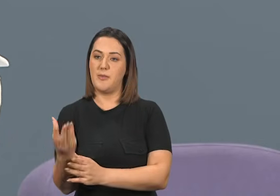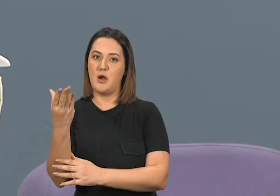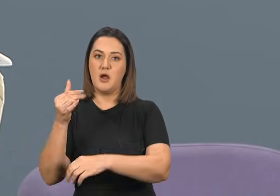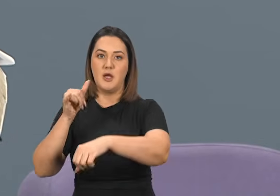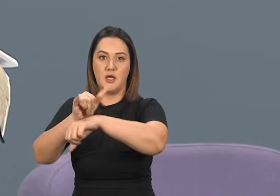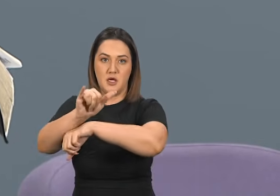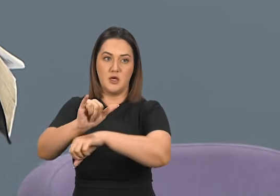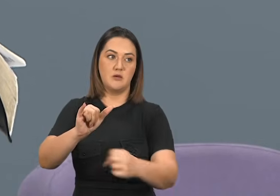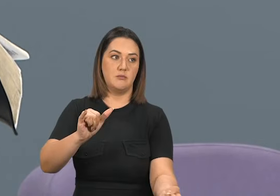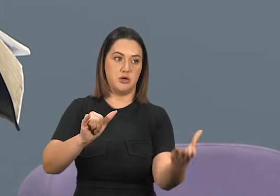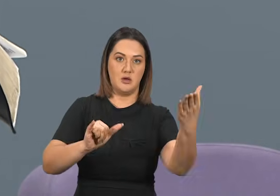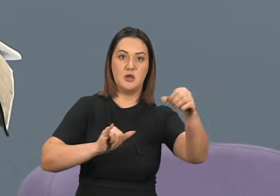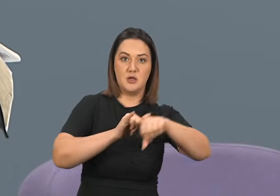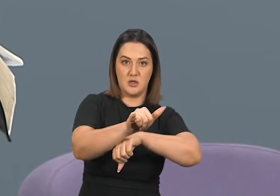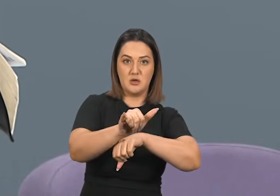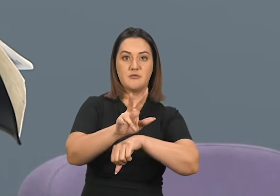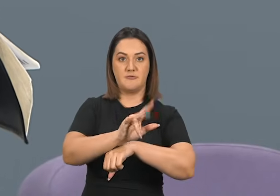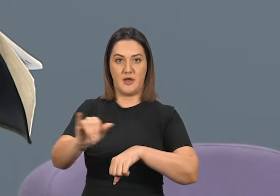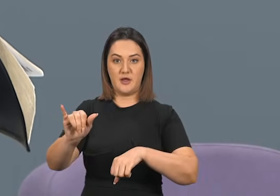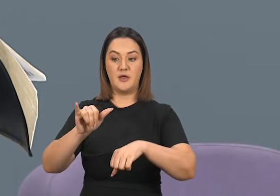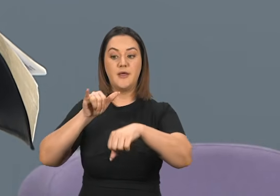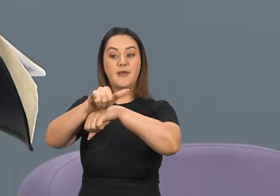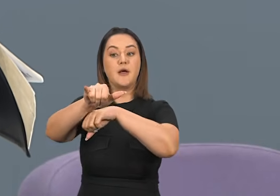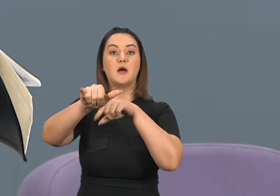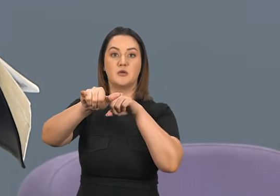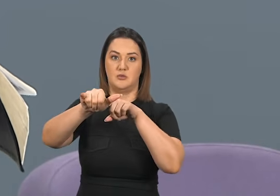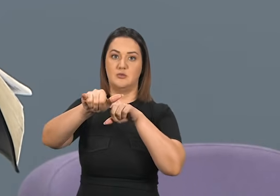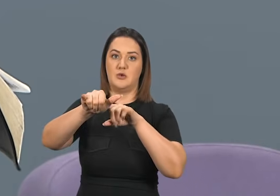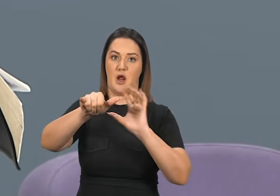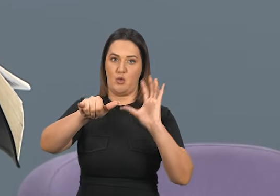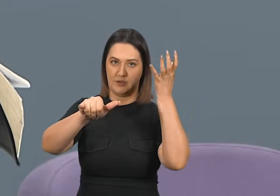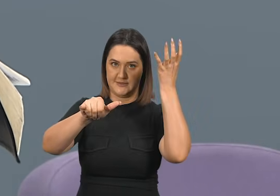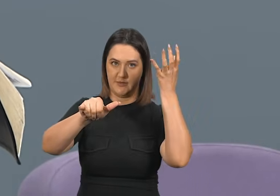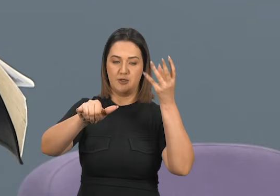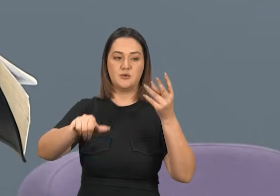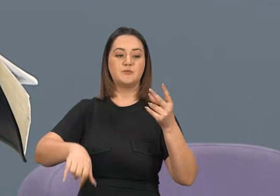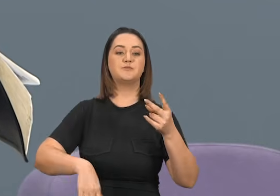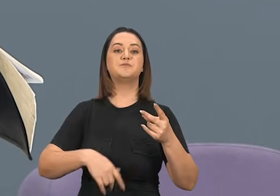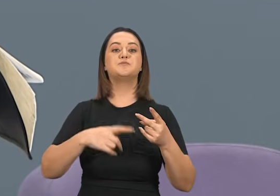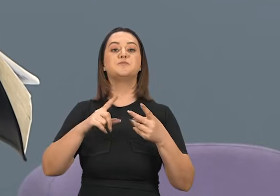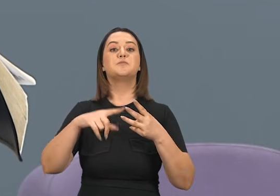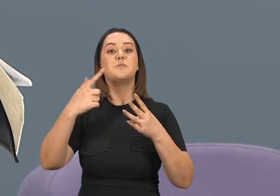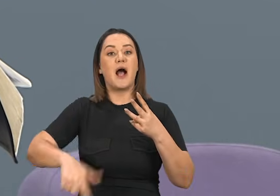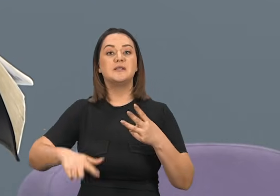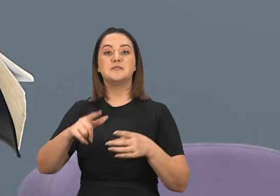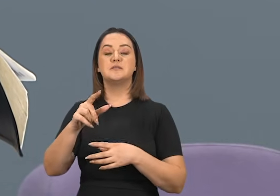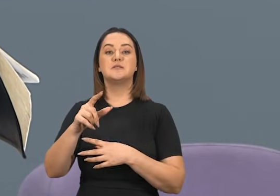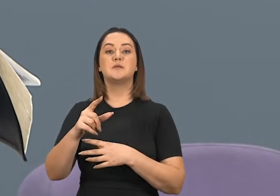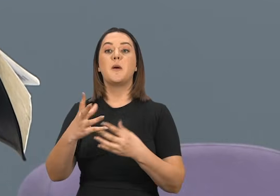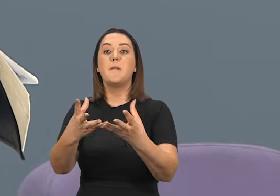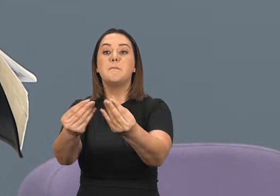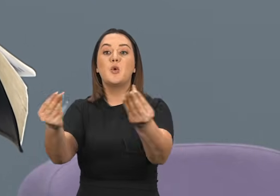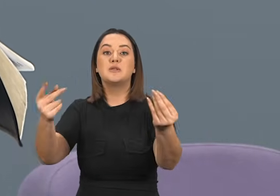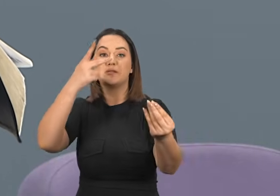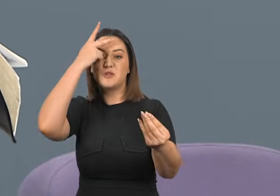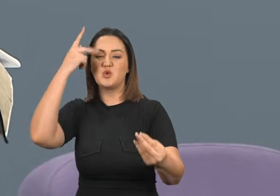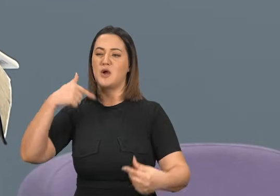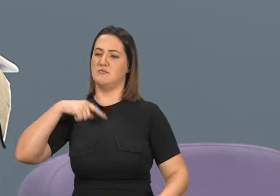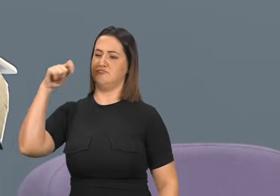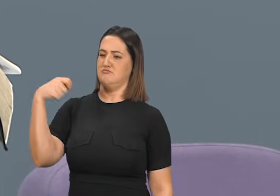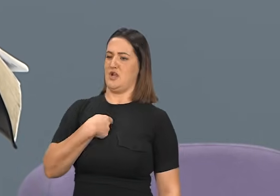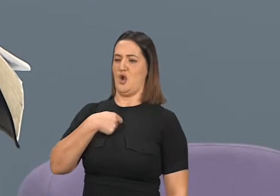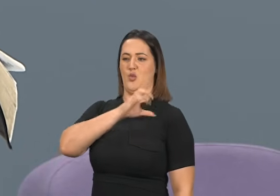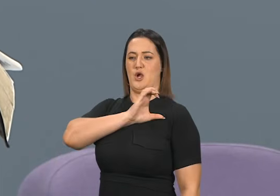engano, para que ninguém vos engane. Então o engano é um sinal. Verso 5, ele fala assim, muitos virão em meu